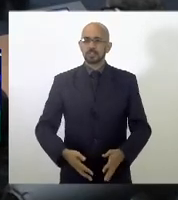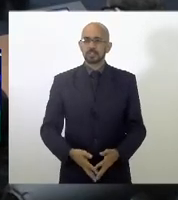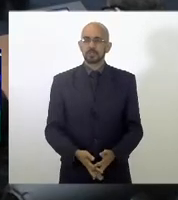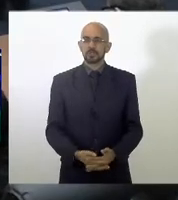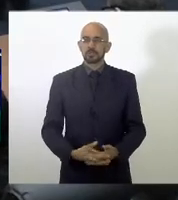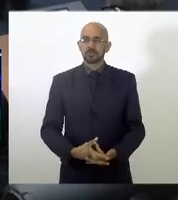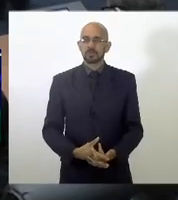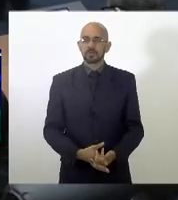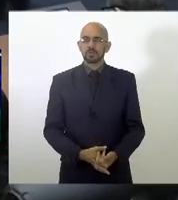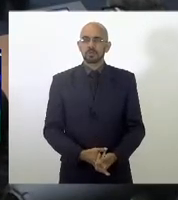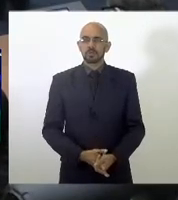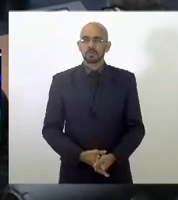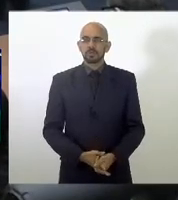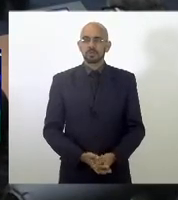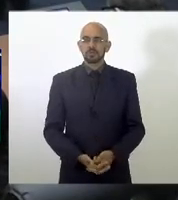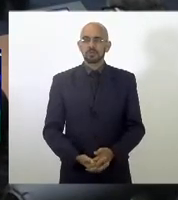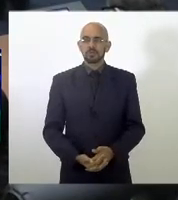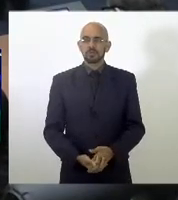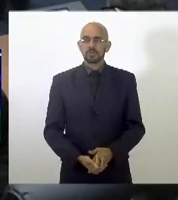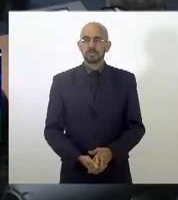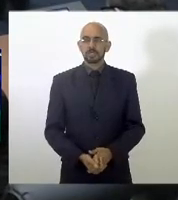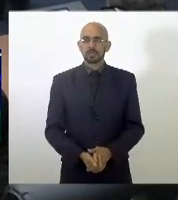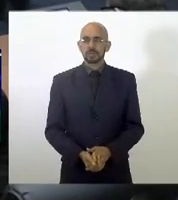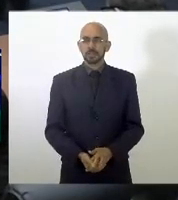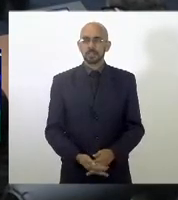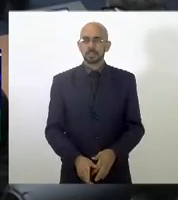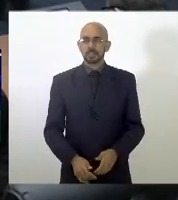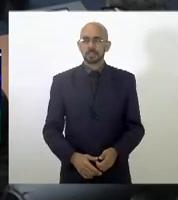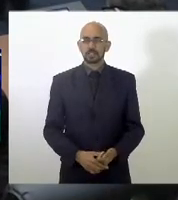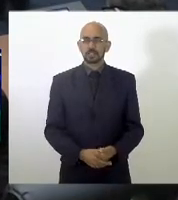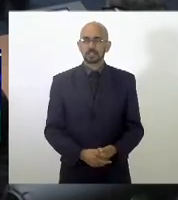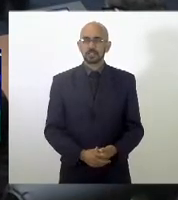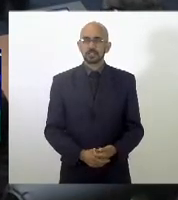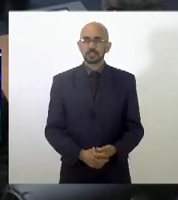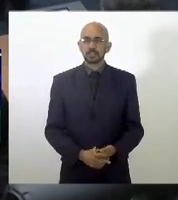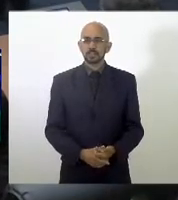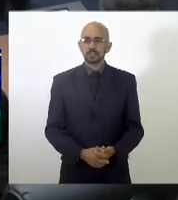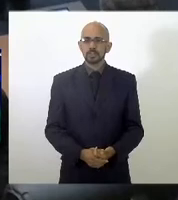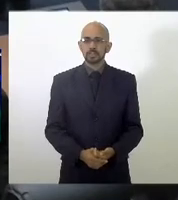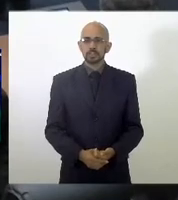Sem som, Mink. Seu equipamento está fechado.